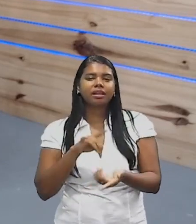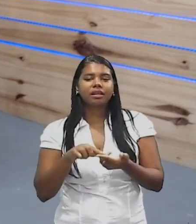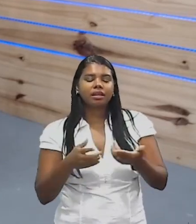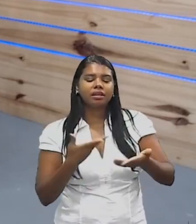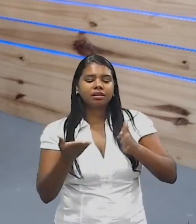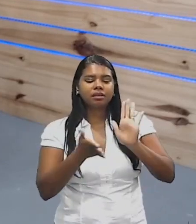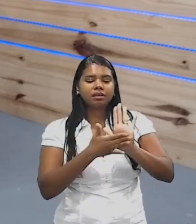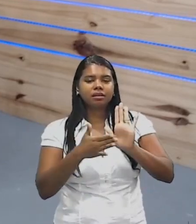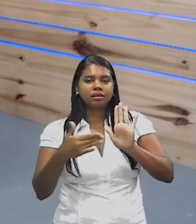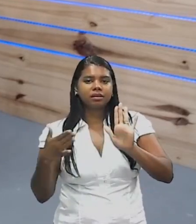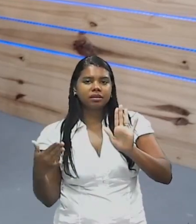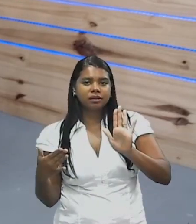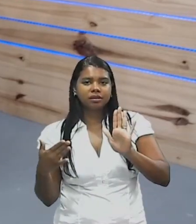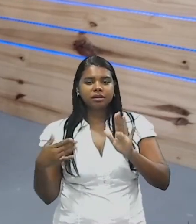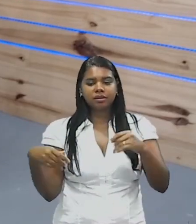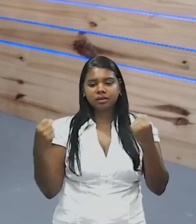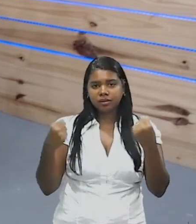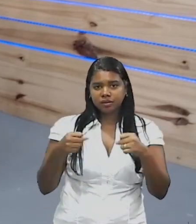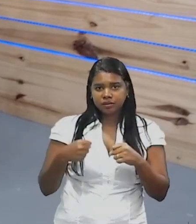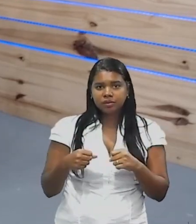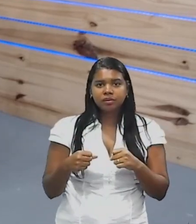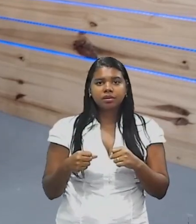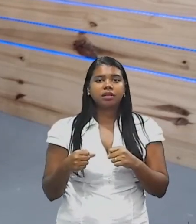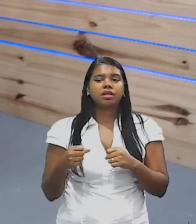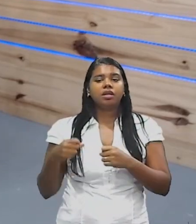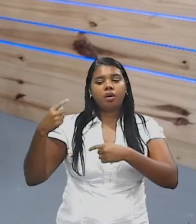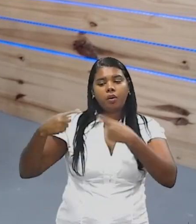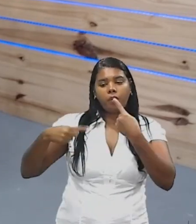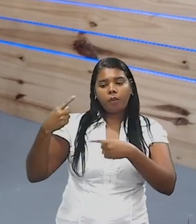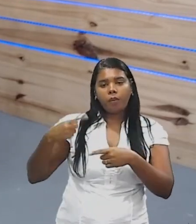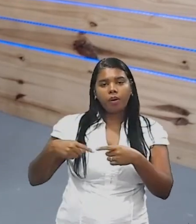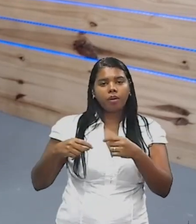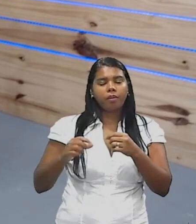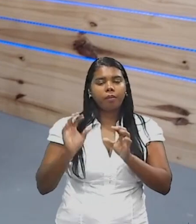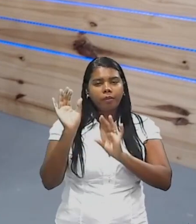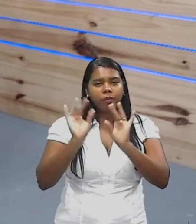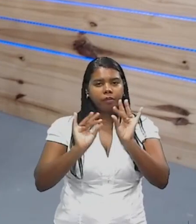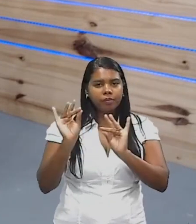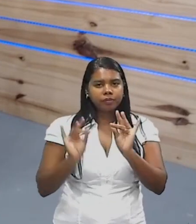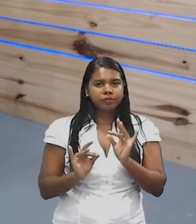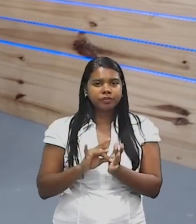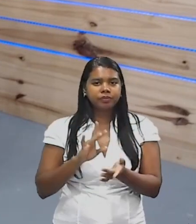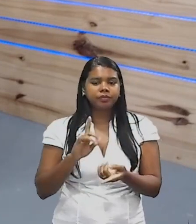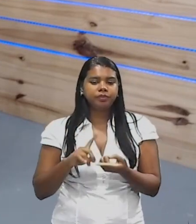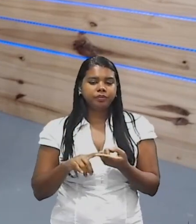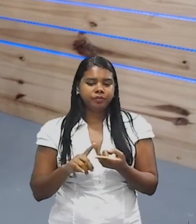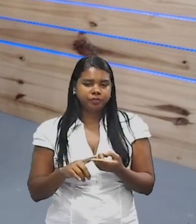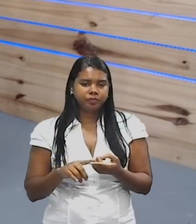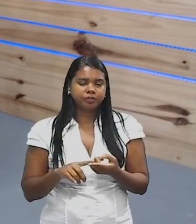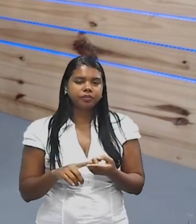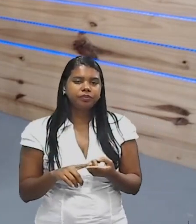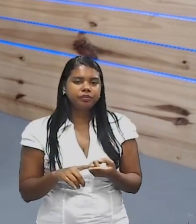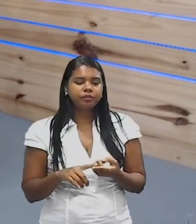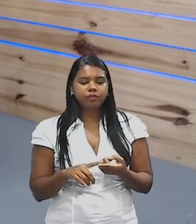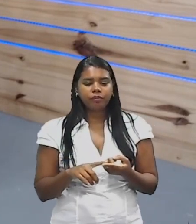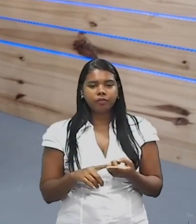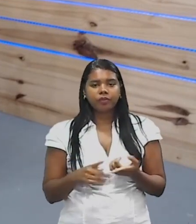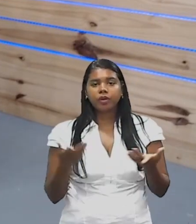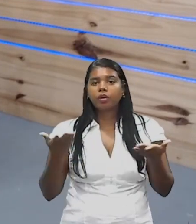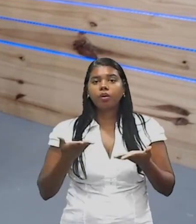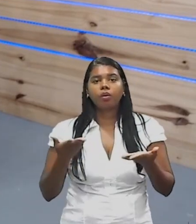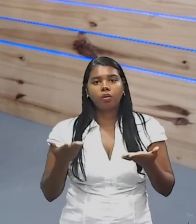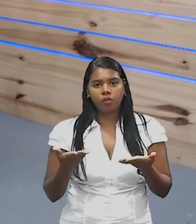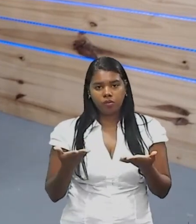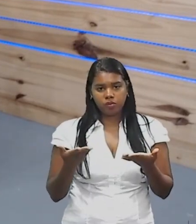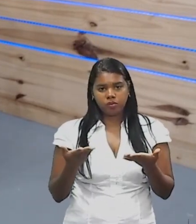dados, precisa ter uma política de dados muito bem feita, um tratamento muito bem elaborado, né? Quais são os dados